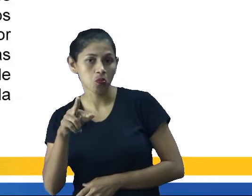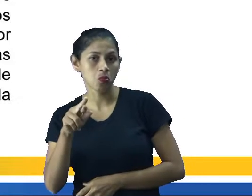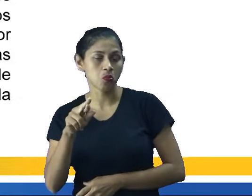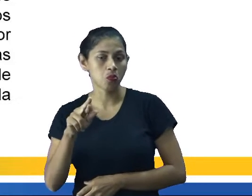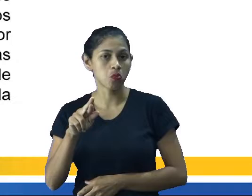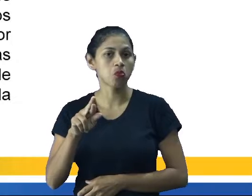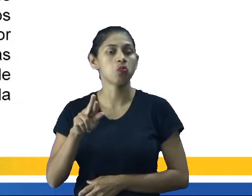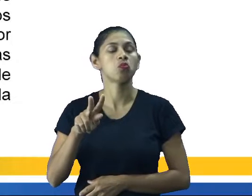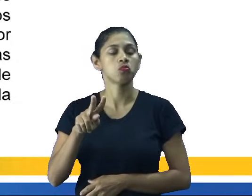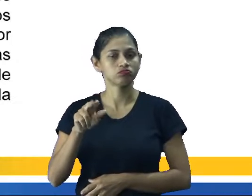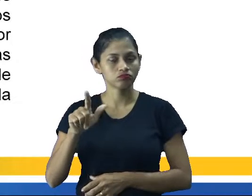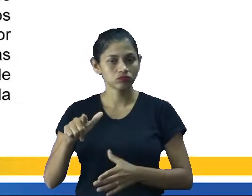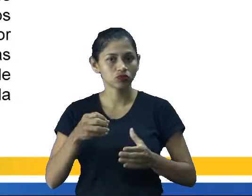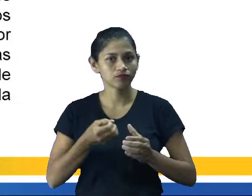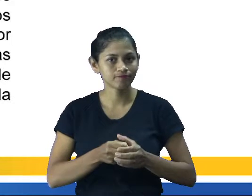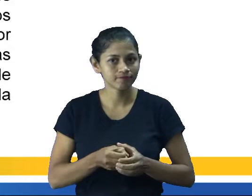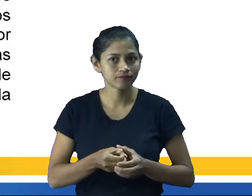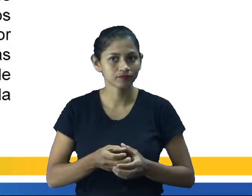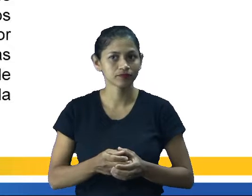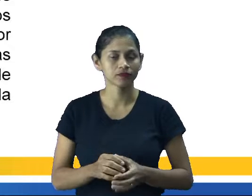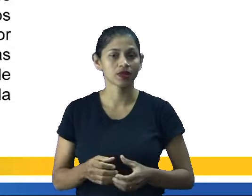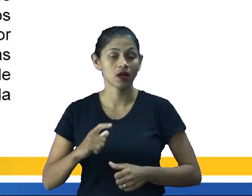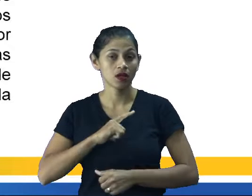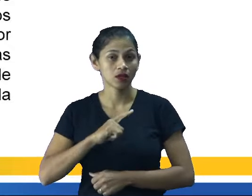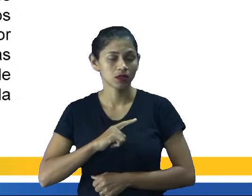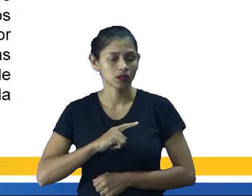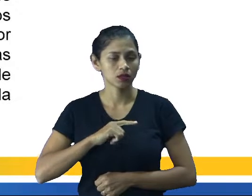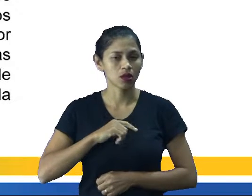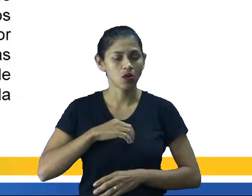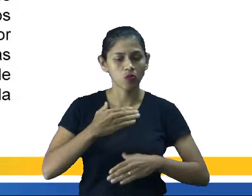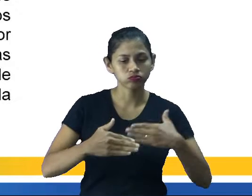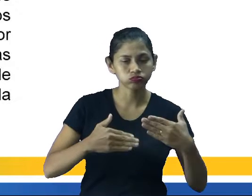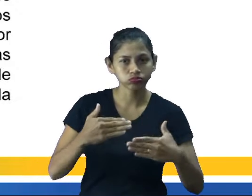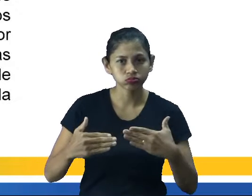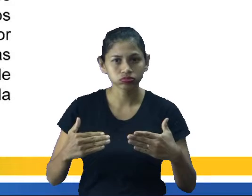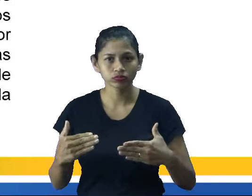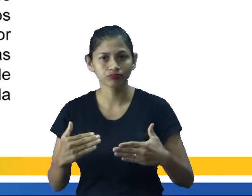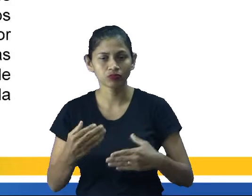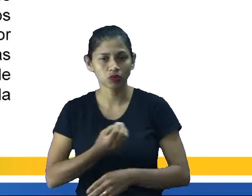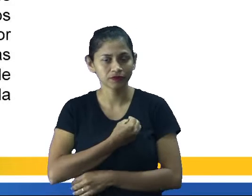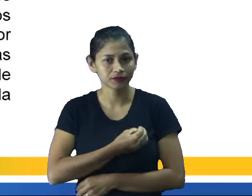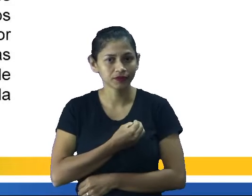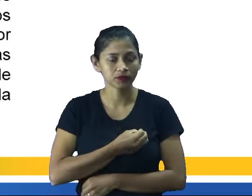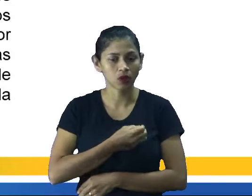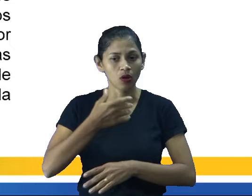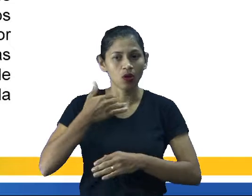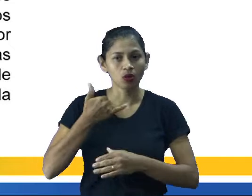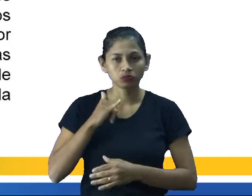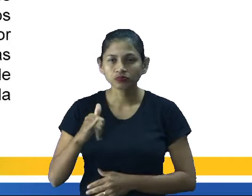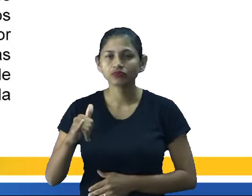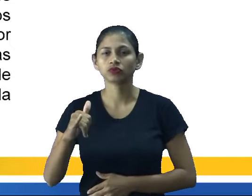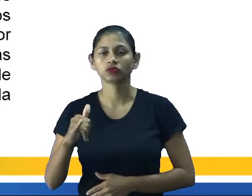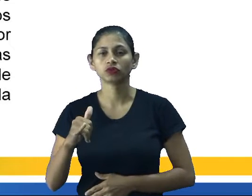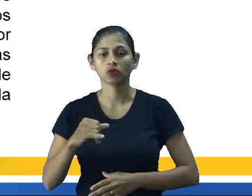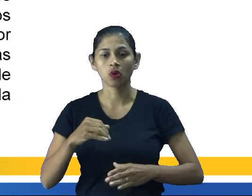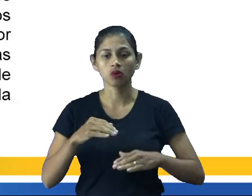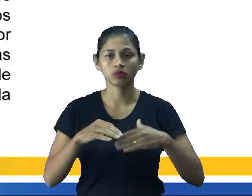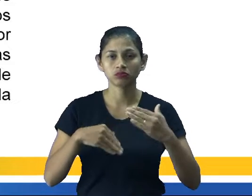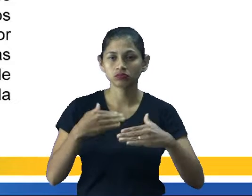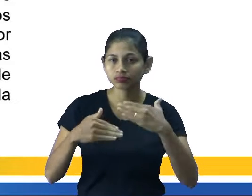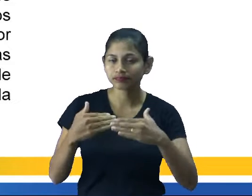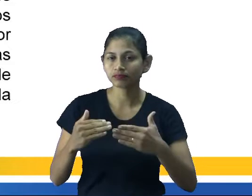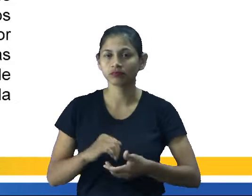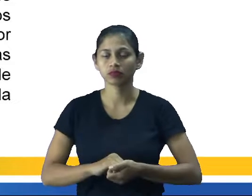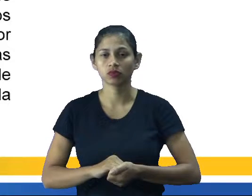célula tem todo o material necessário para realizar processos vitais, como nutrição, liberação de energia e reprodução. O ser humano